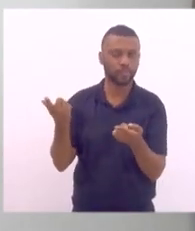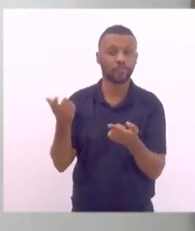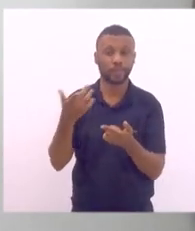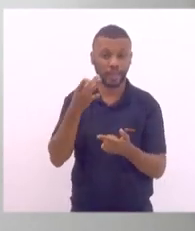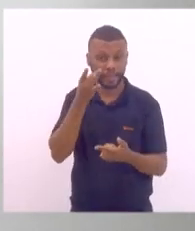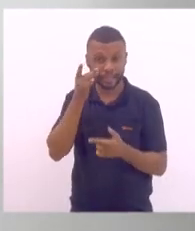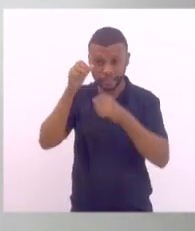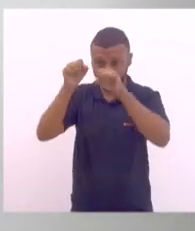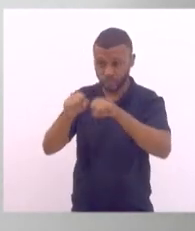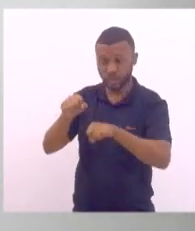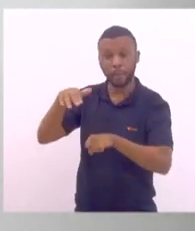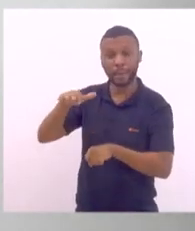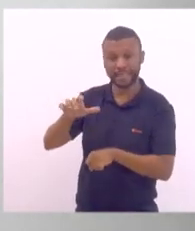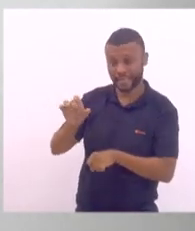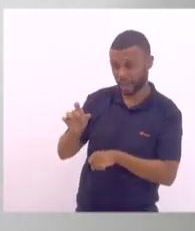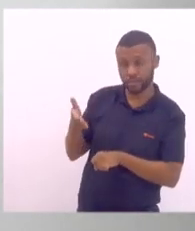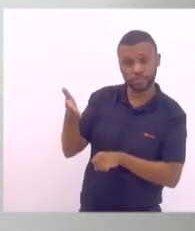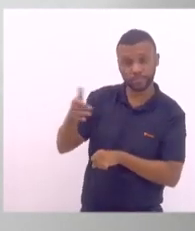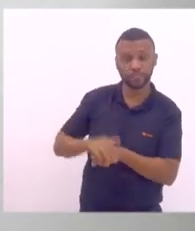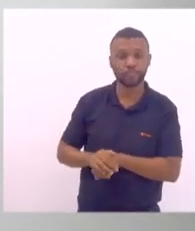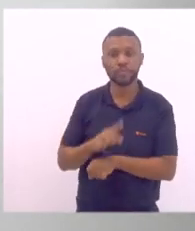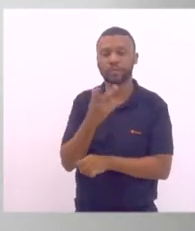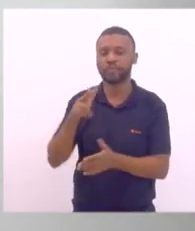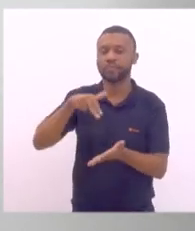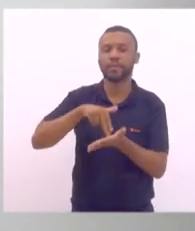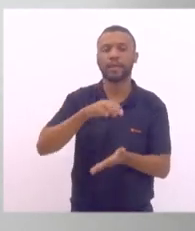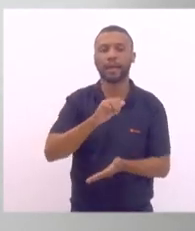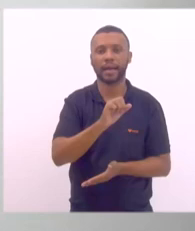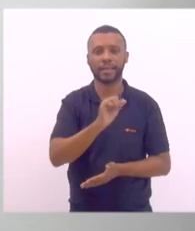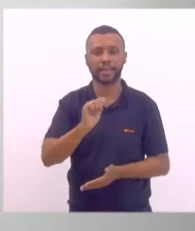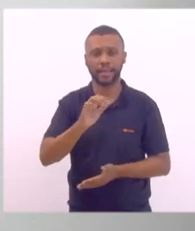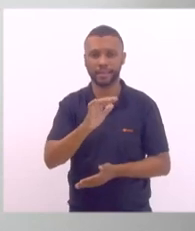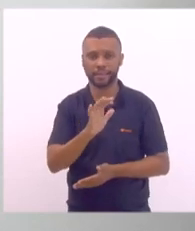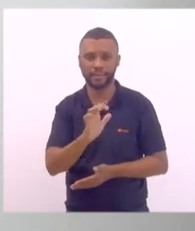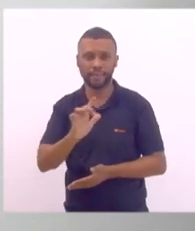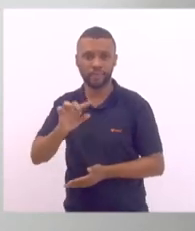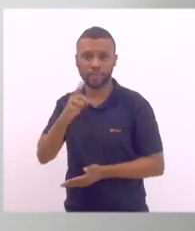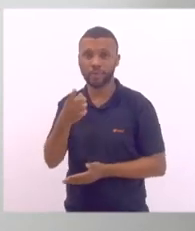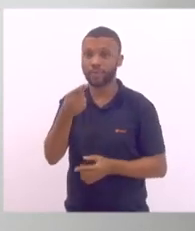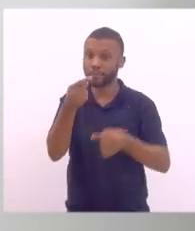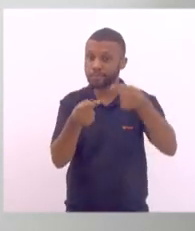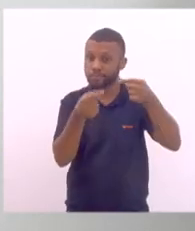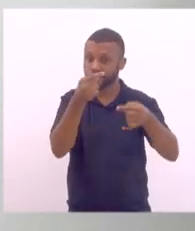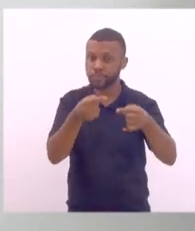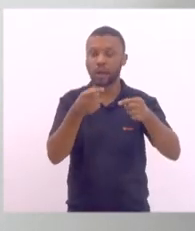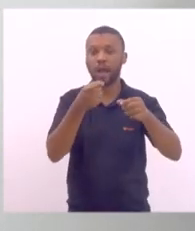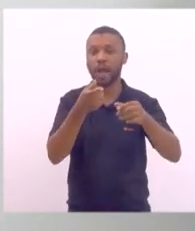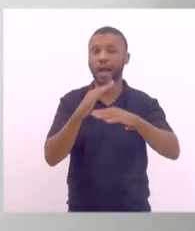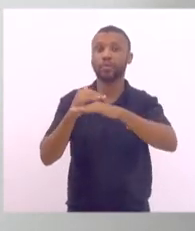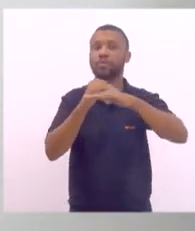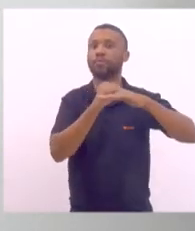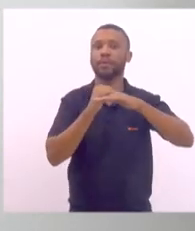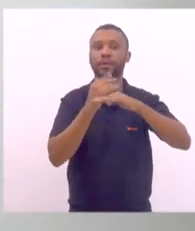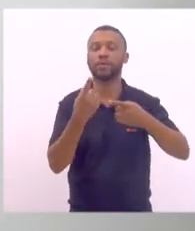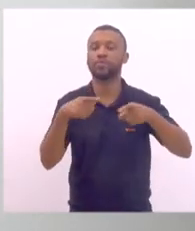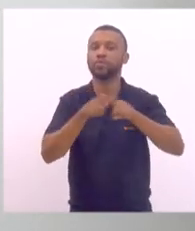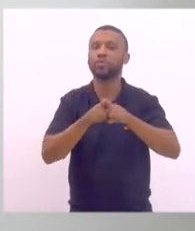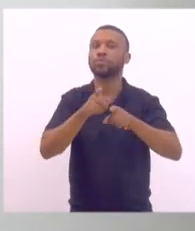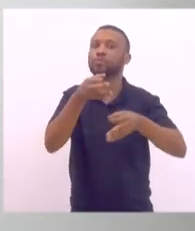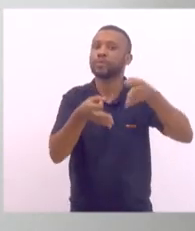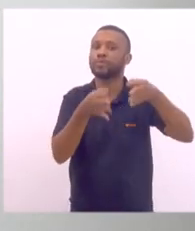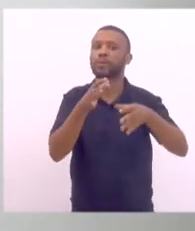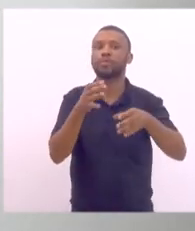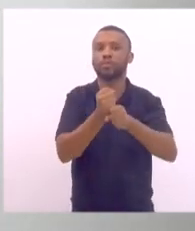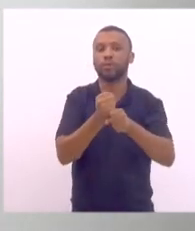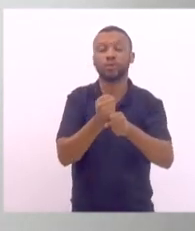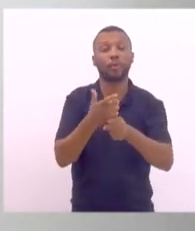Casa Civil para discutir o nosso projeto, porque a gente tinha como regulamentar a isonomia junto com o Tribunal de Contas. Era uma lei aprovada do